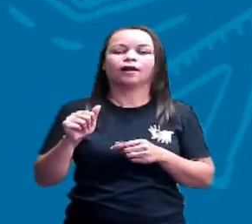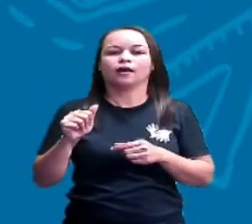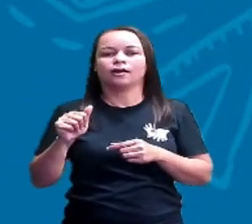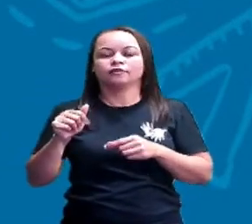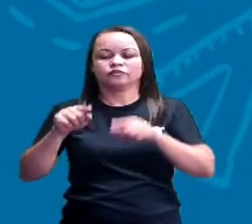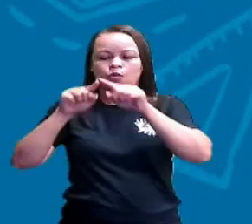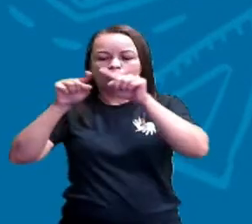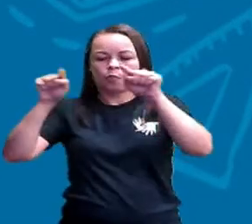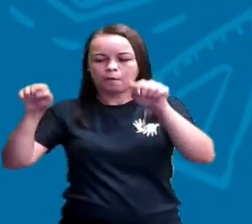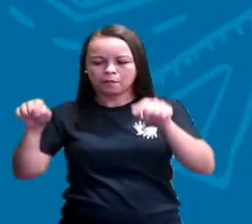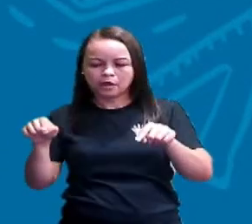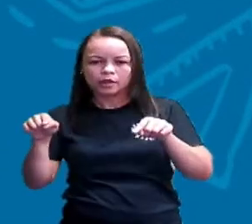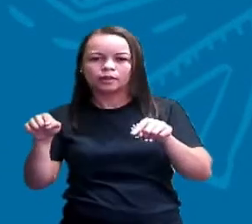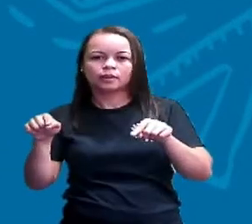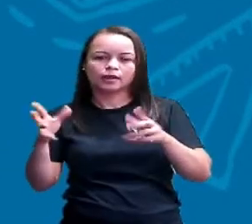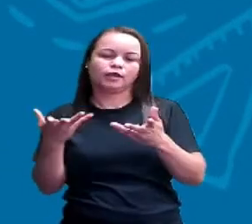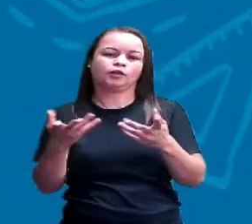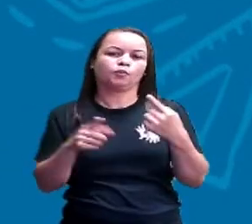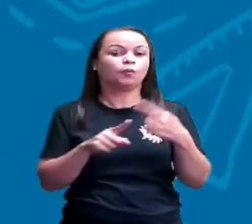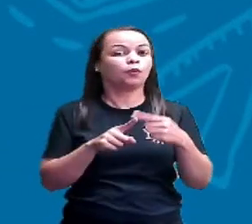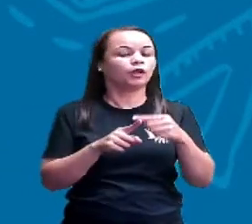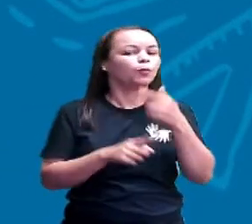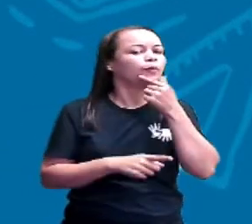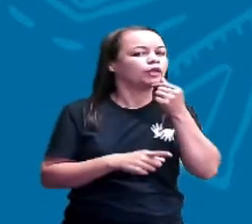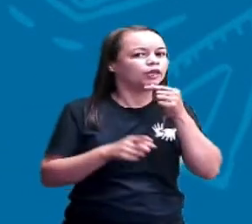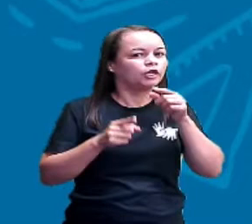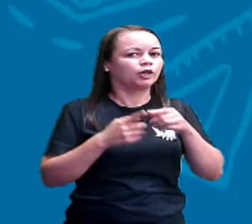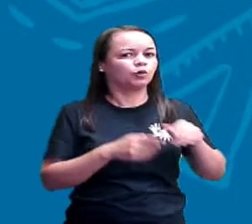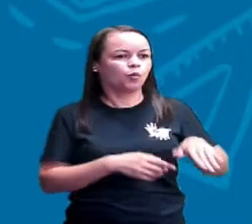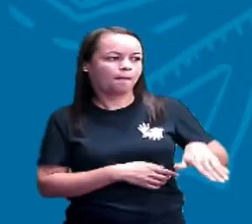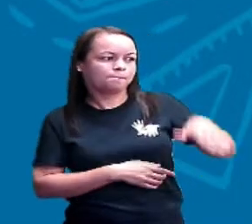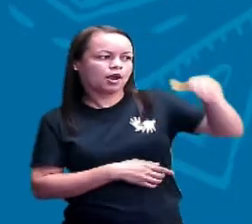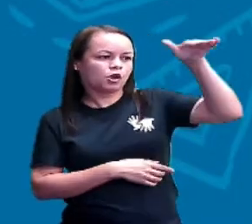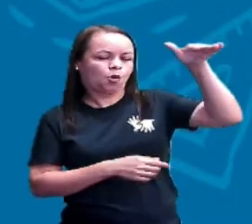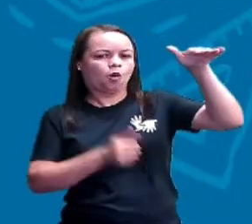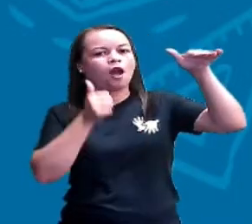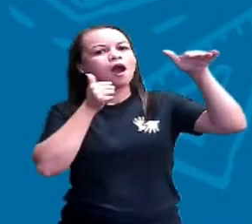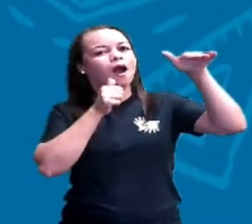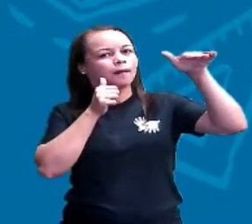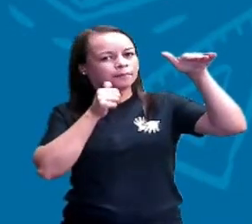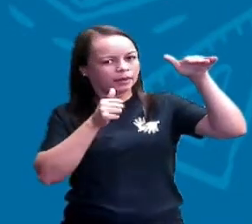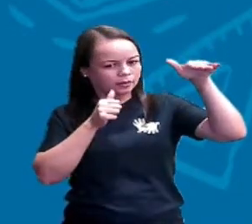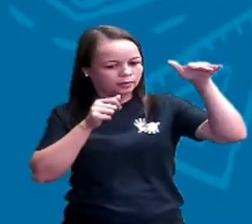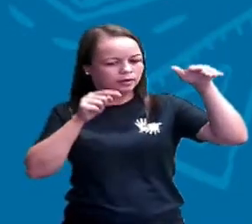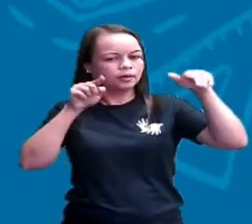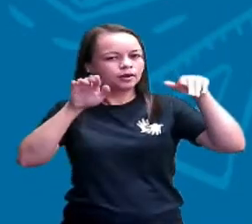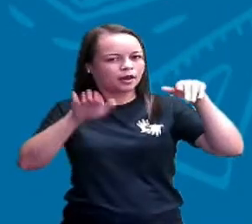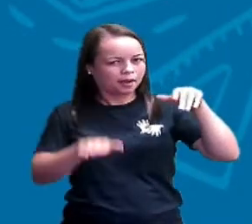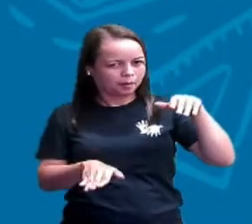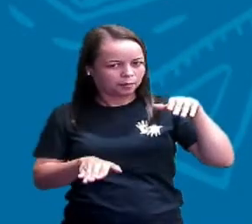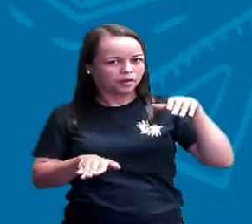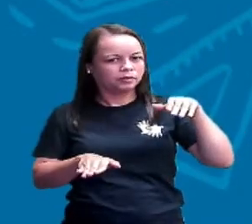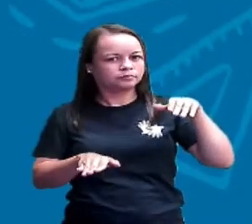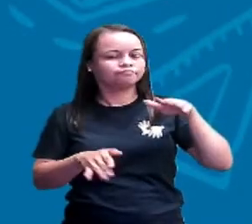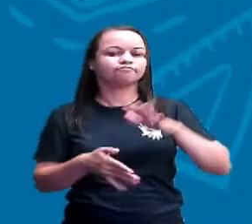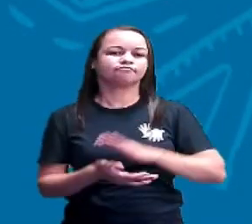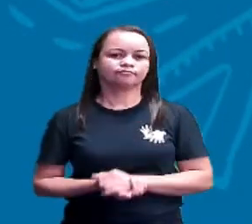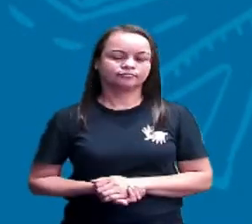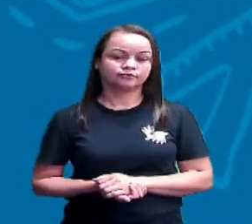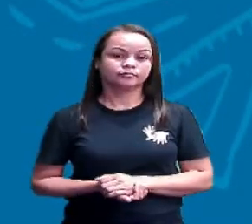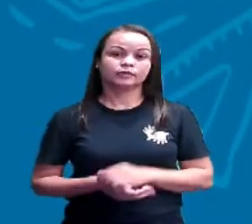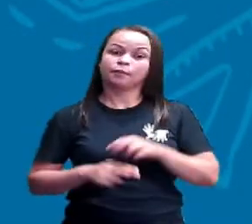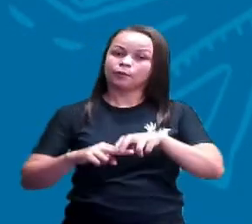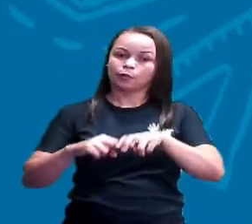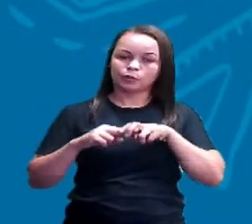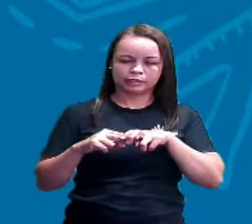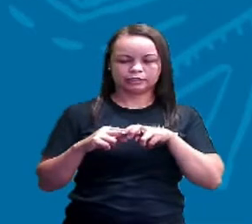passos maiores que os passos de Amanda, certo? Então, por isso que a barra de